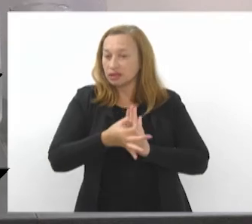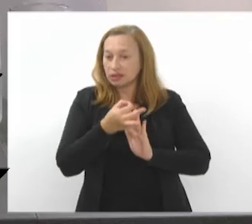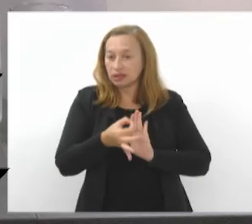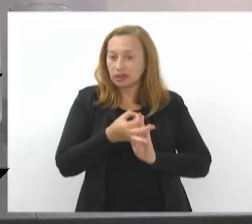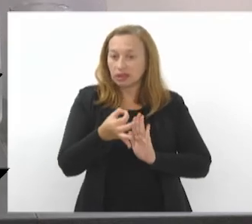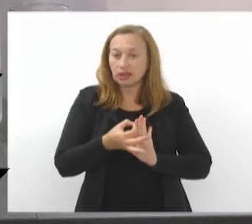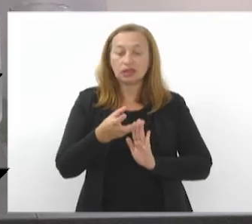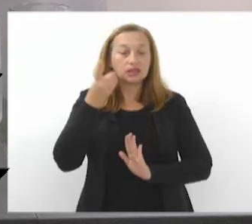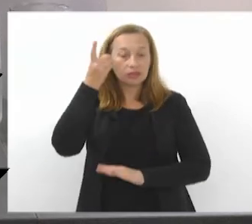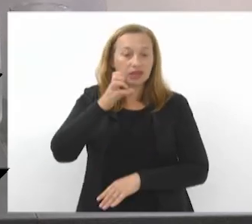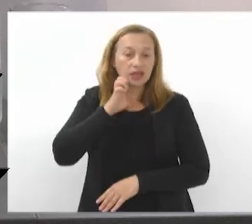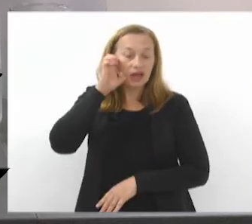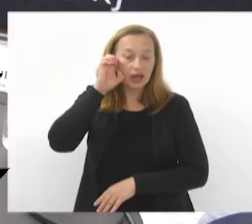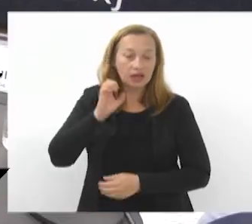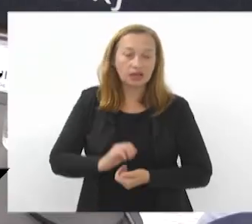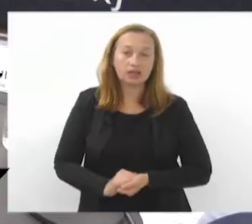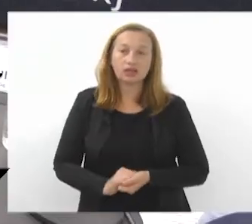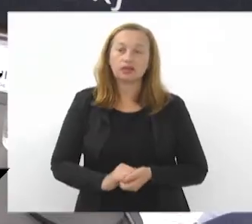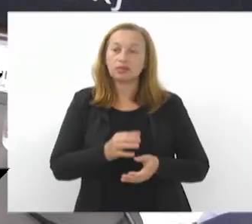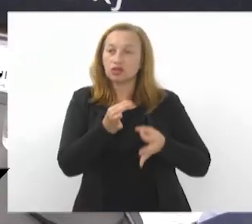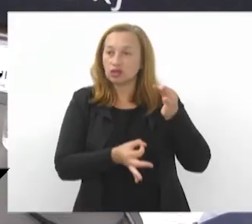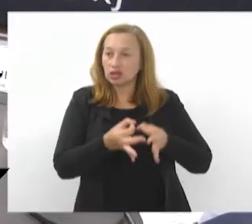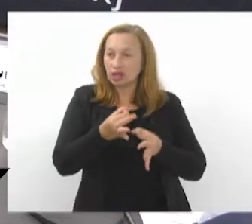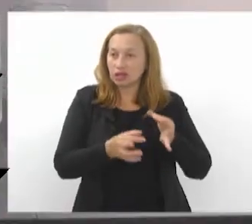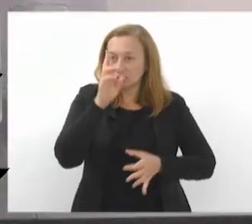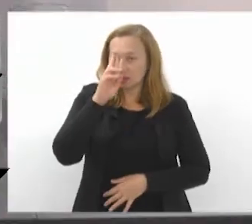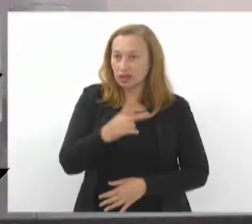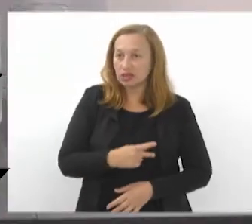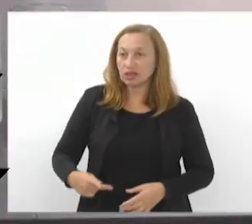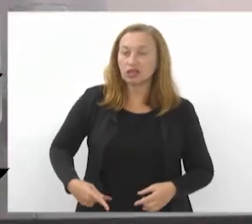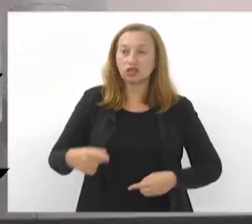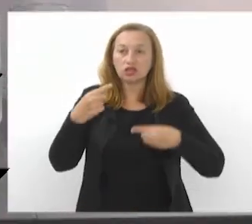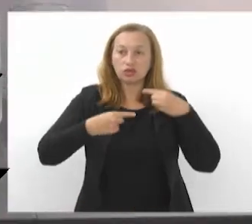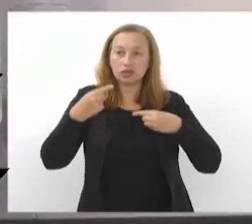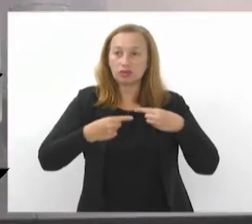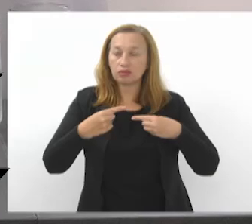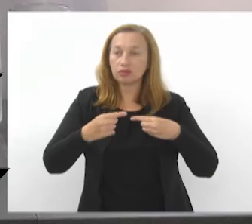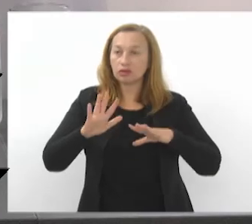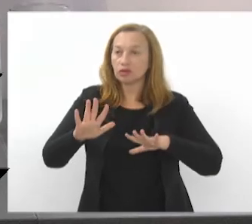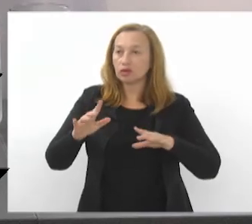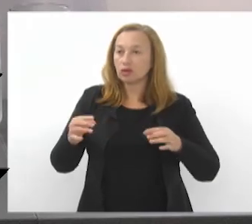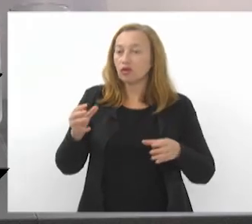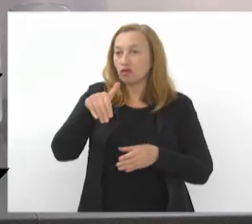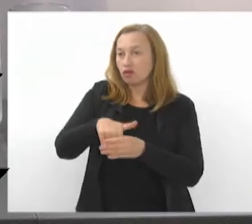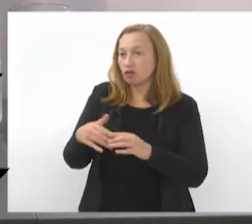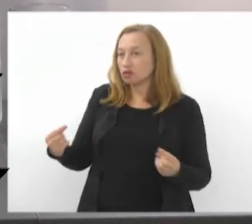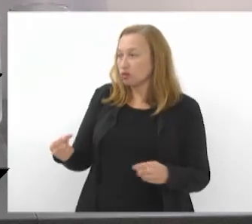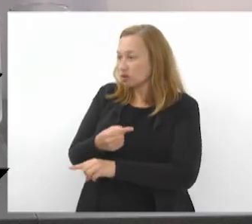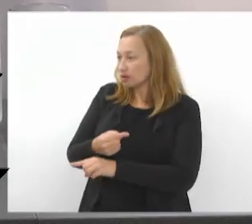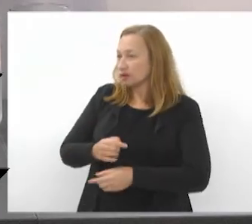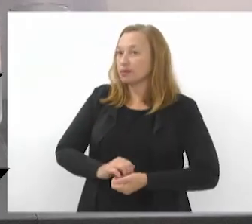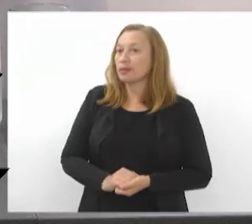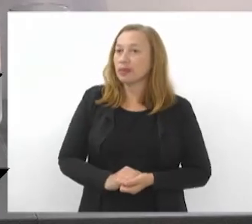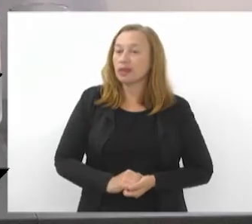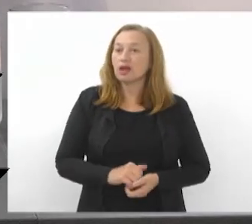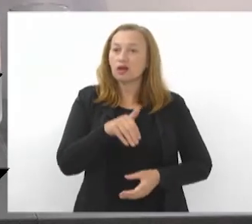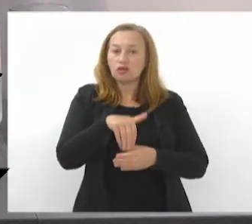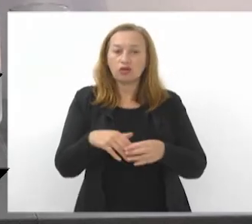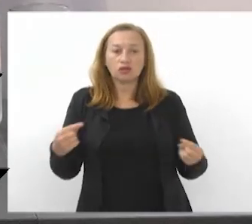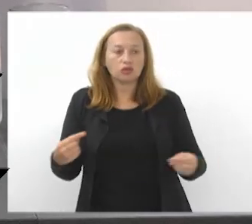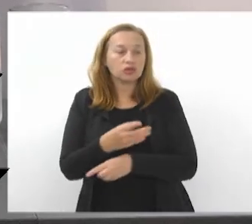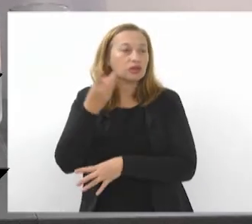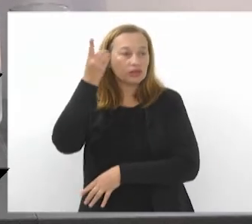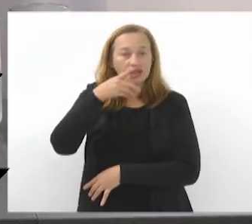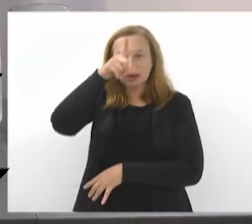da deputada Érica. Pela juridicidade, presidente. Em discussão. Voto divergente. Voto divergente, presidente. Voto divergente, deputado